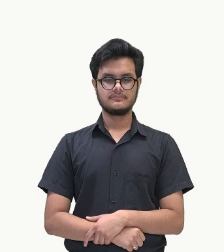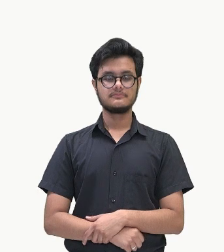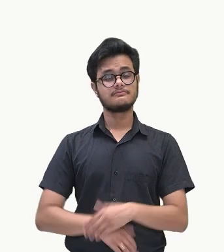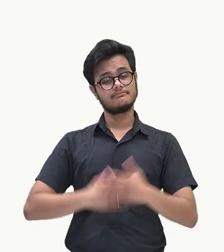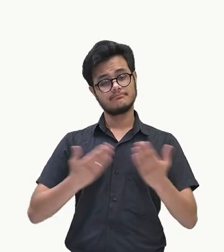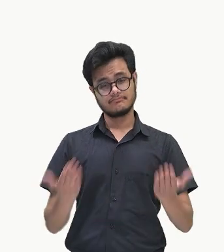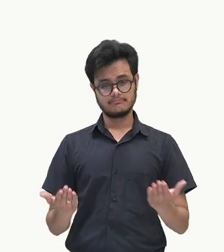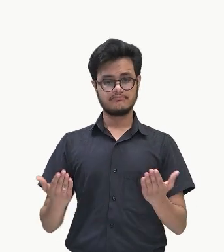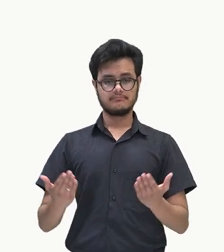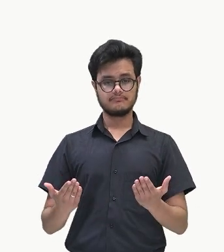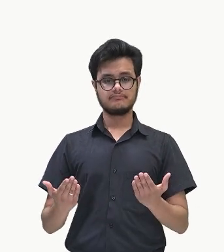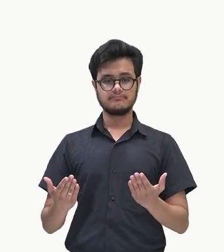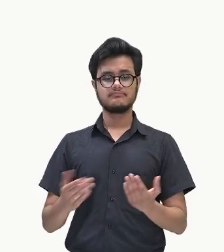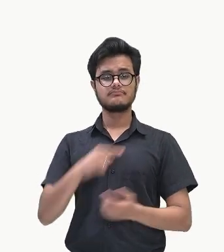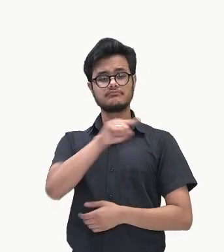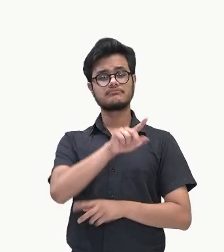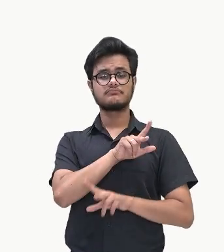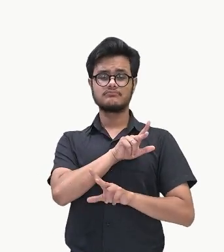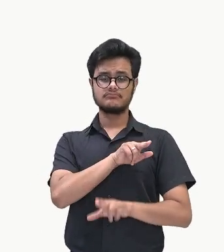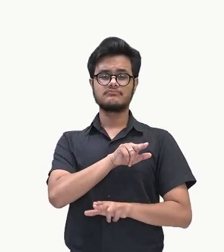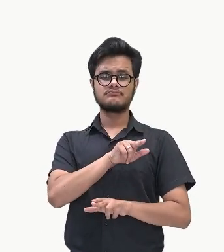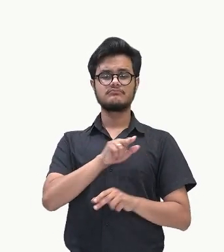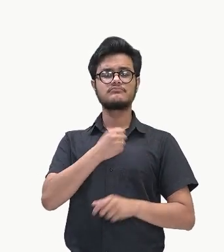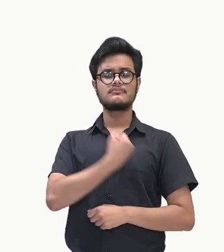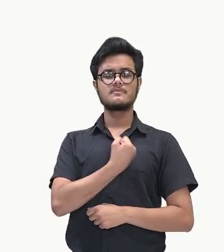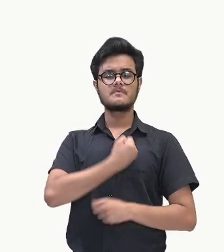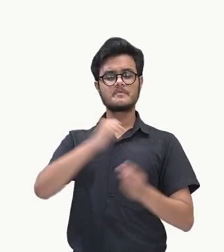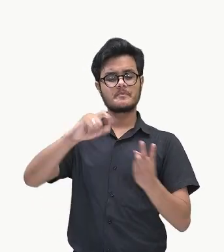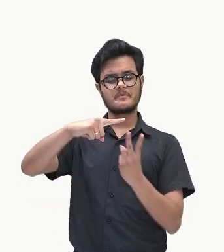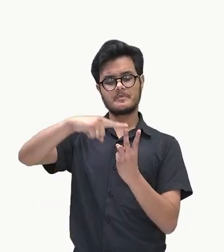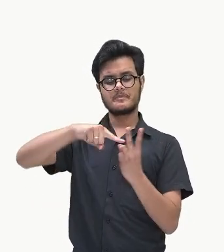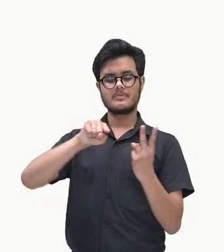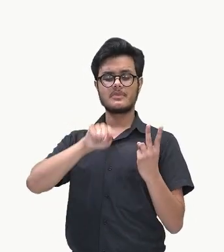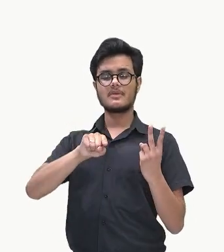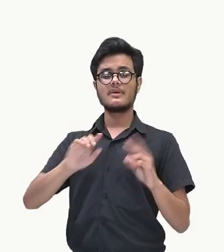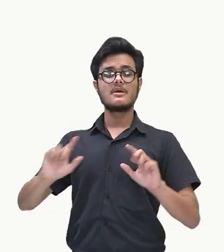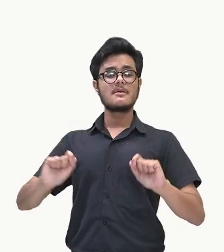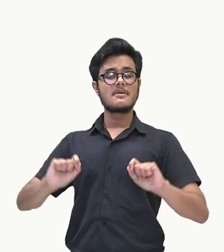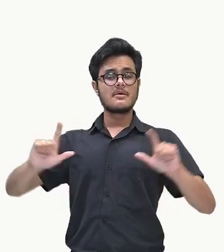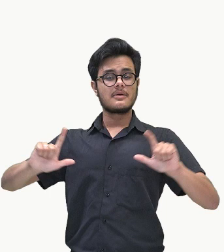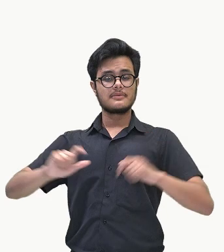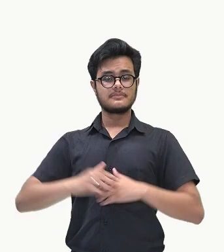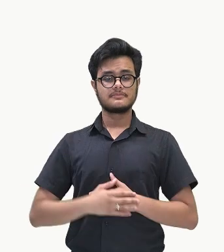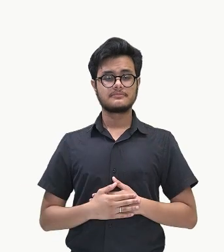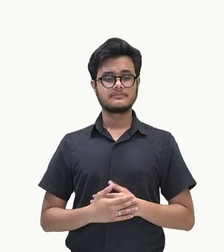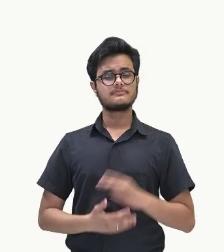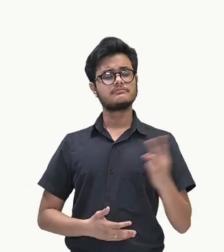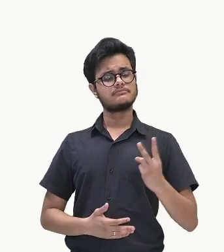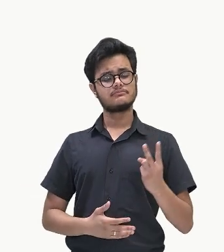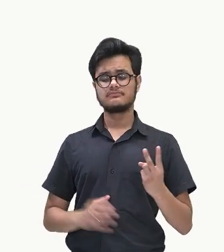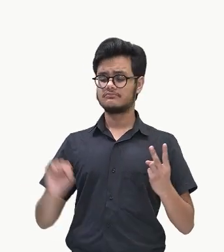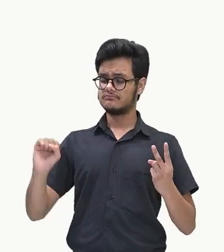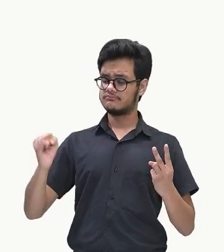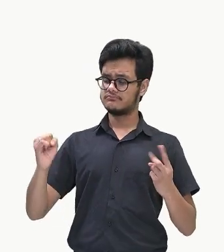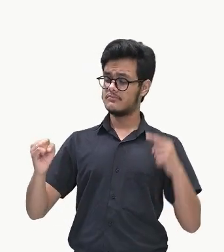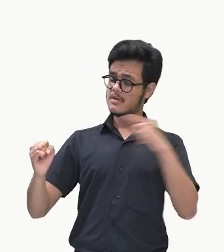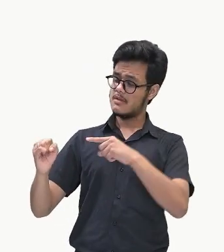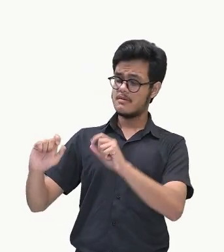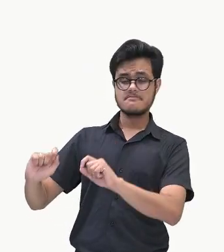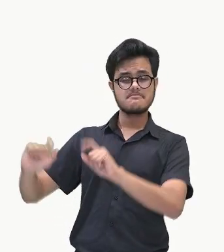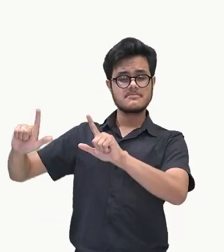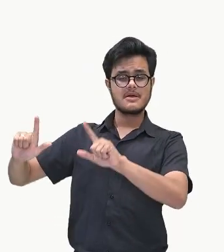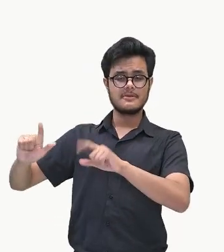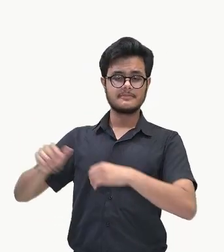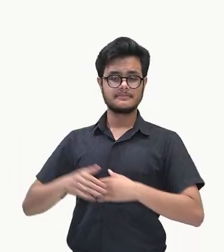iguais, maior radicando indicará o maior número. Como eu sei que o 8 é maior do que o